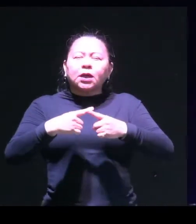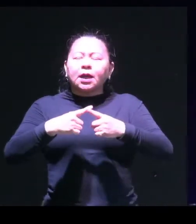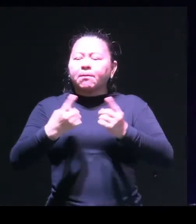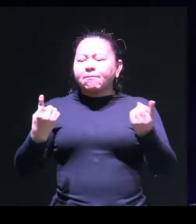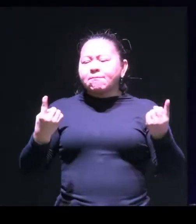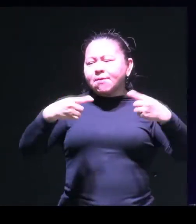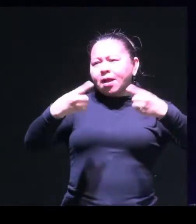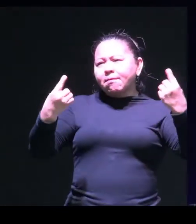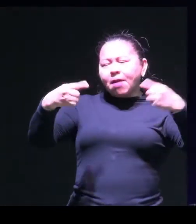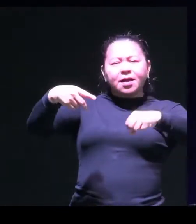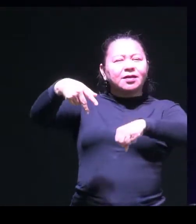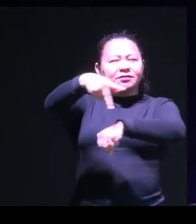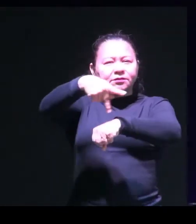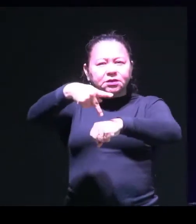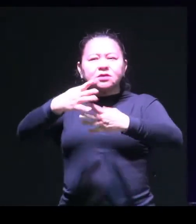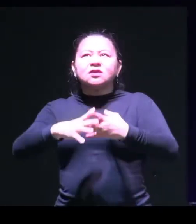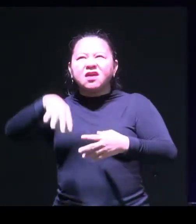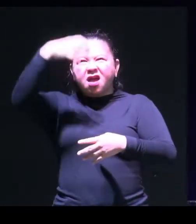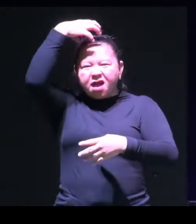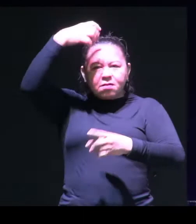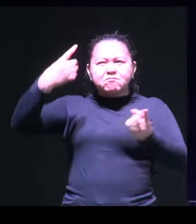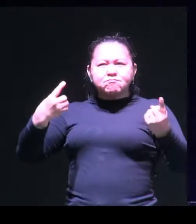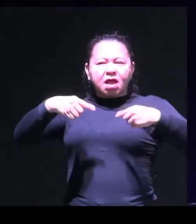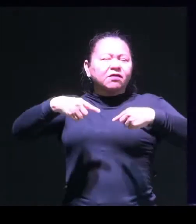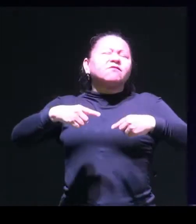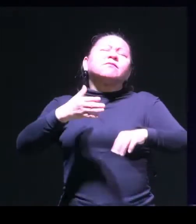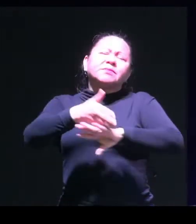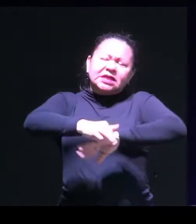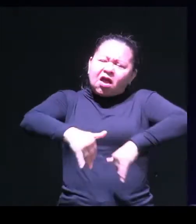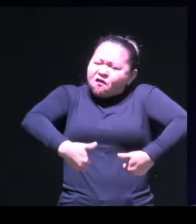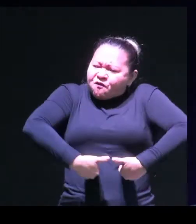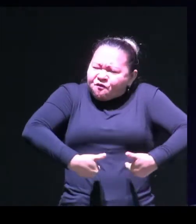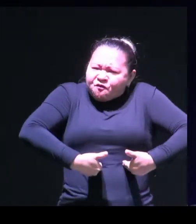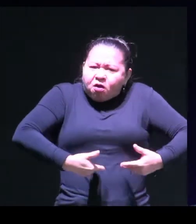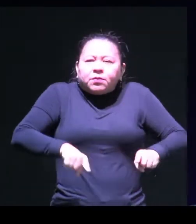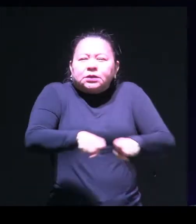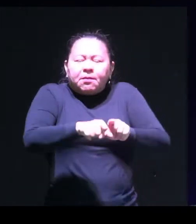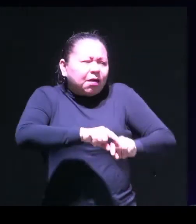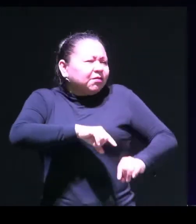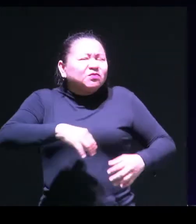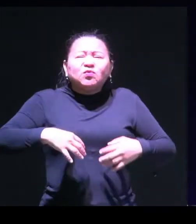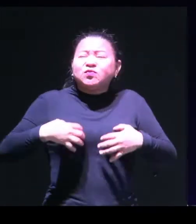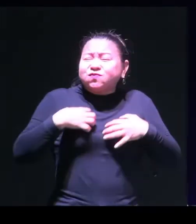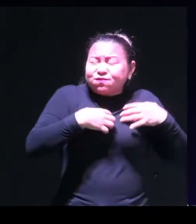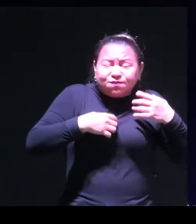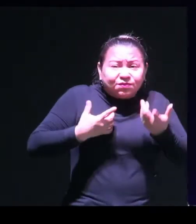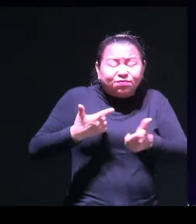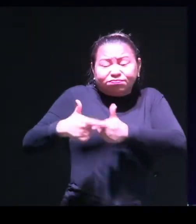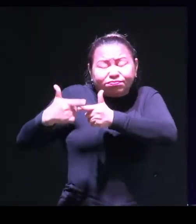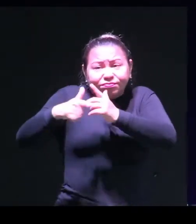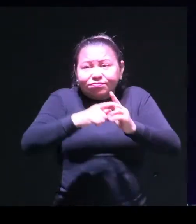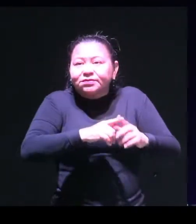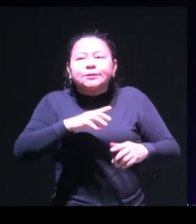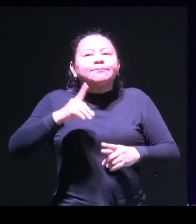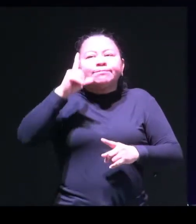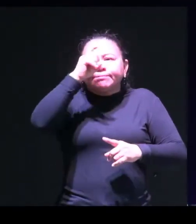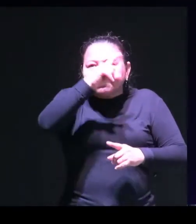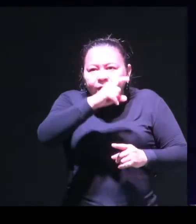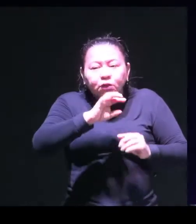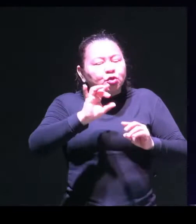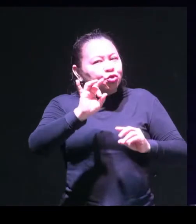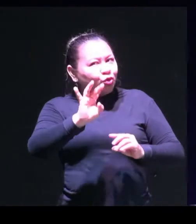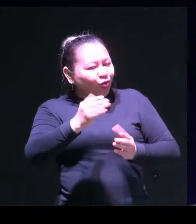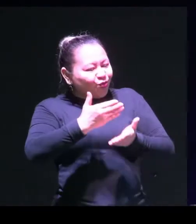nação e reino contra reino. Haverá fomes e terremotos em vários lugares. Porém, todas essas coisas são